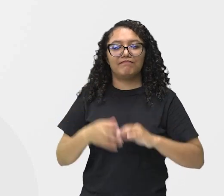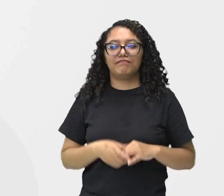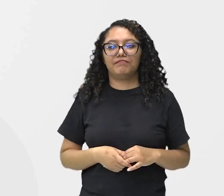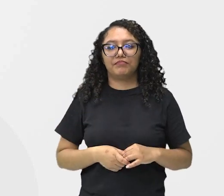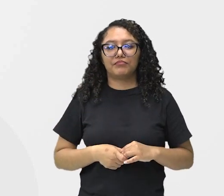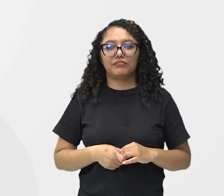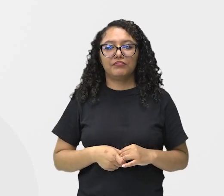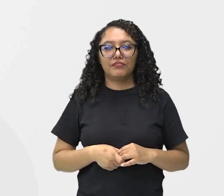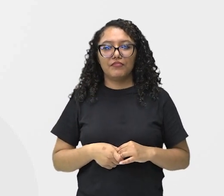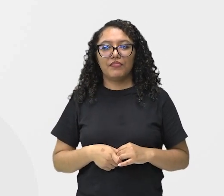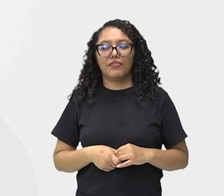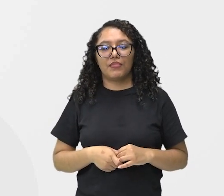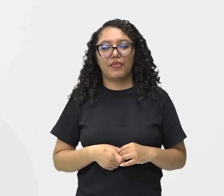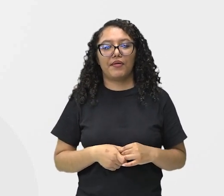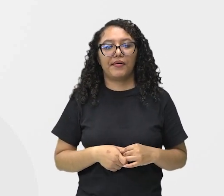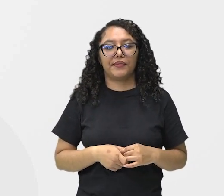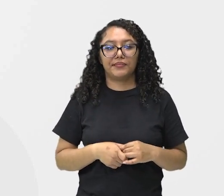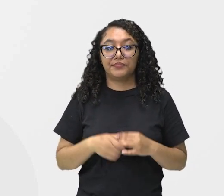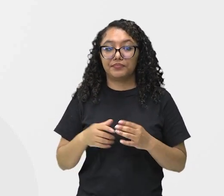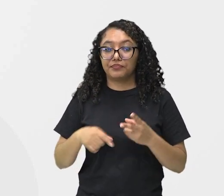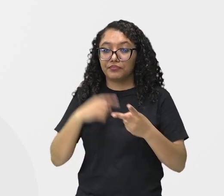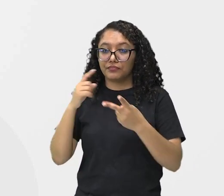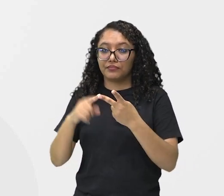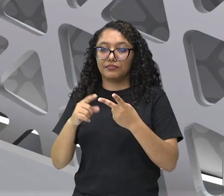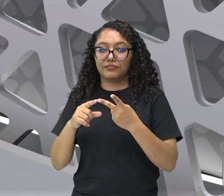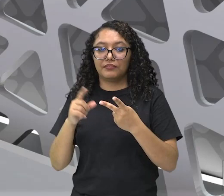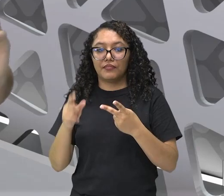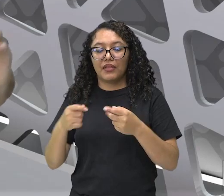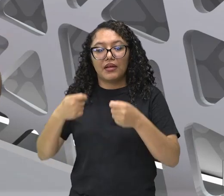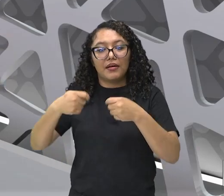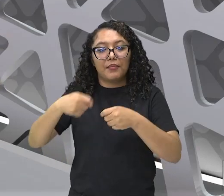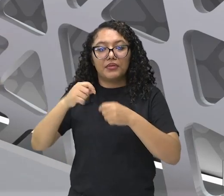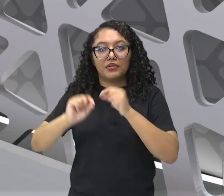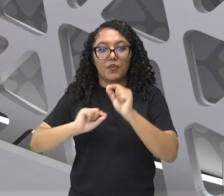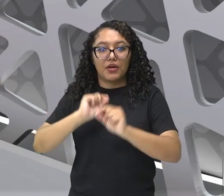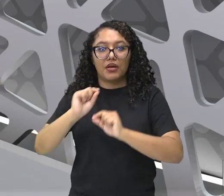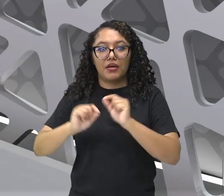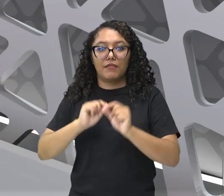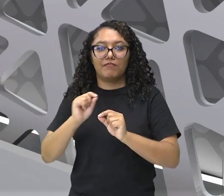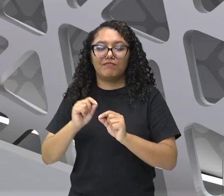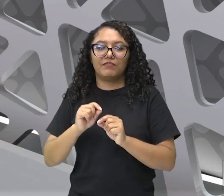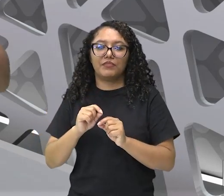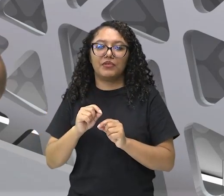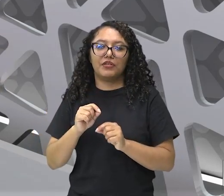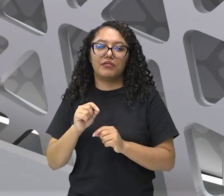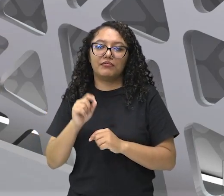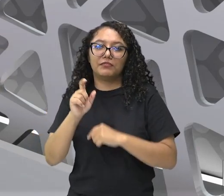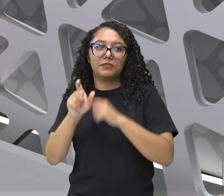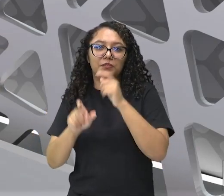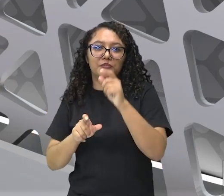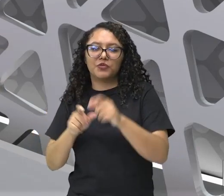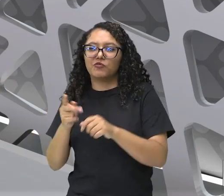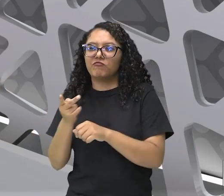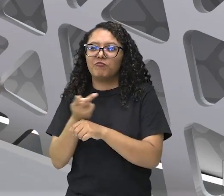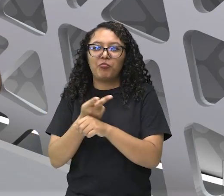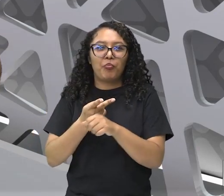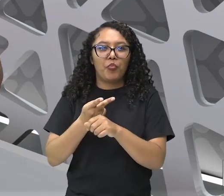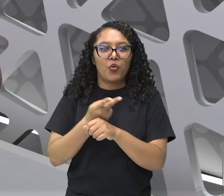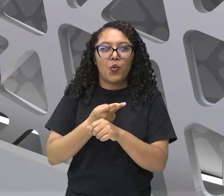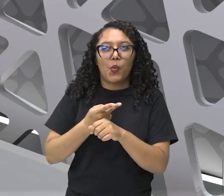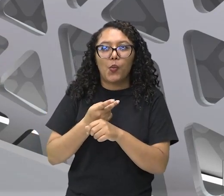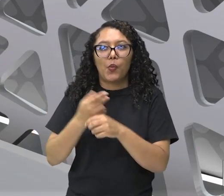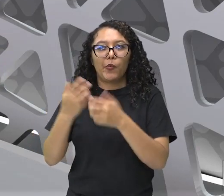e racional. A transcendência, ela precisa que alguém a busque dentro de